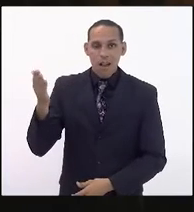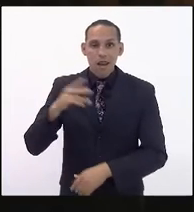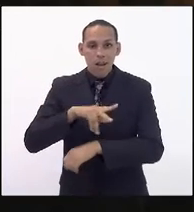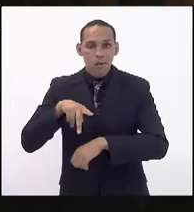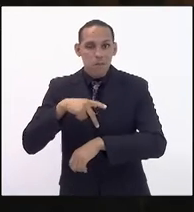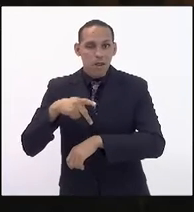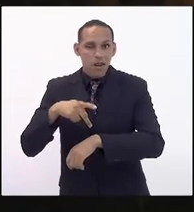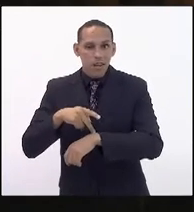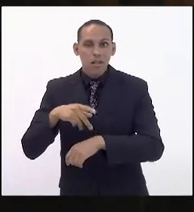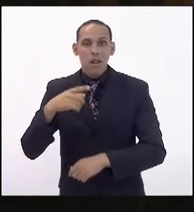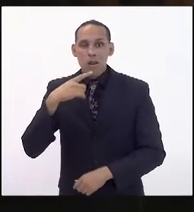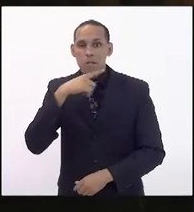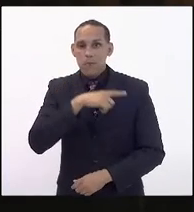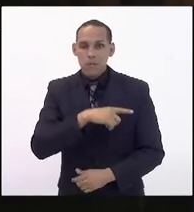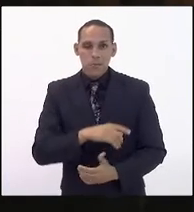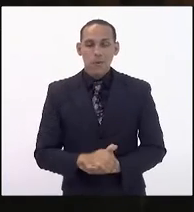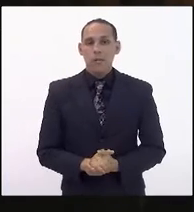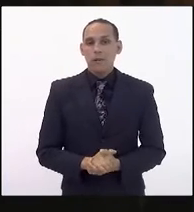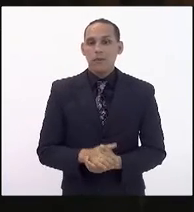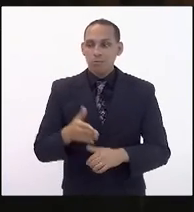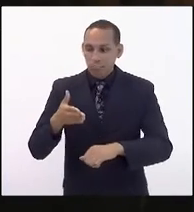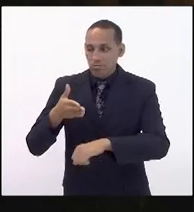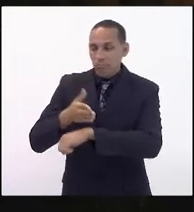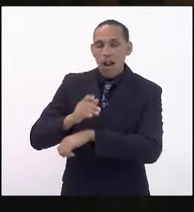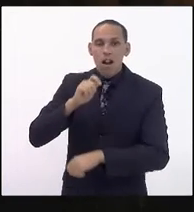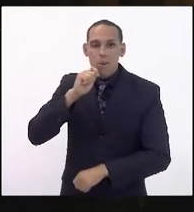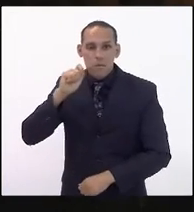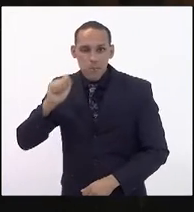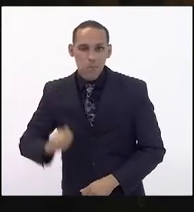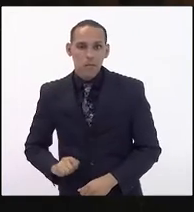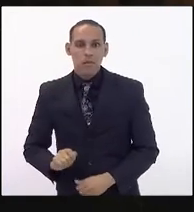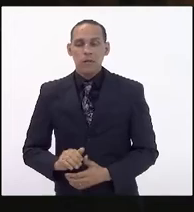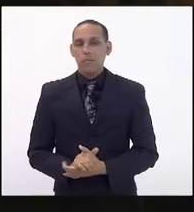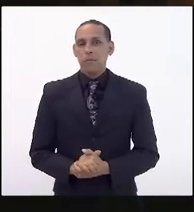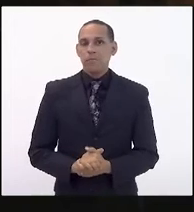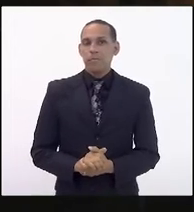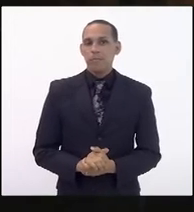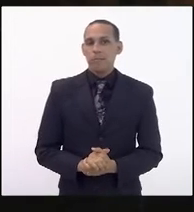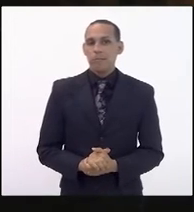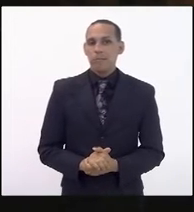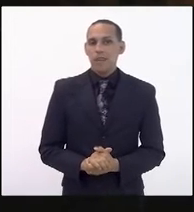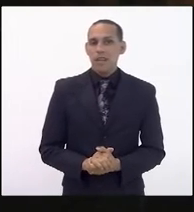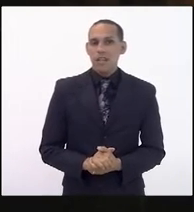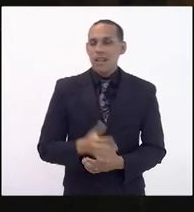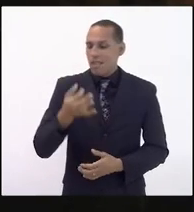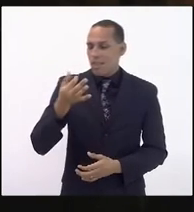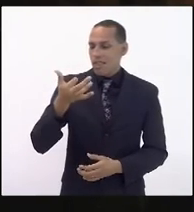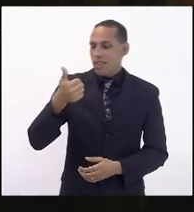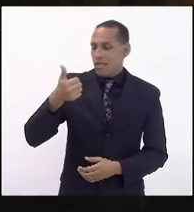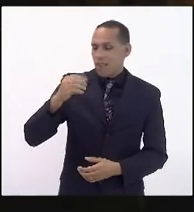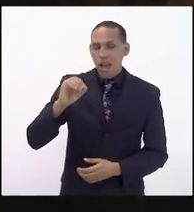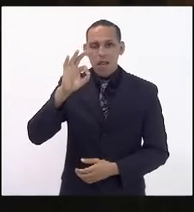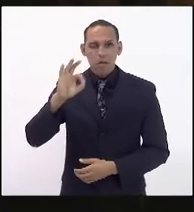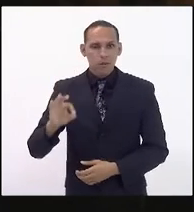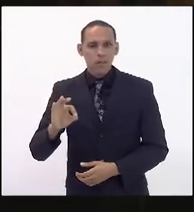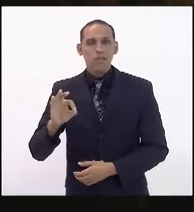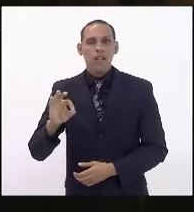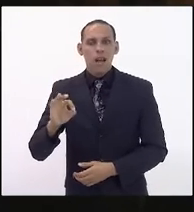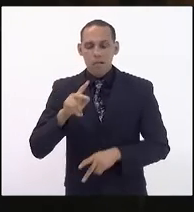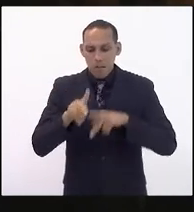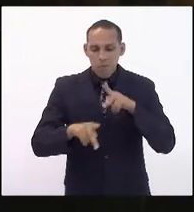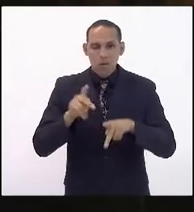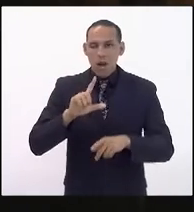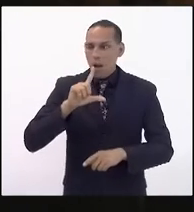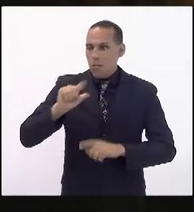invade a Ucrânia mais de 10 porcento da população da Ucrânia já ser vadio